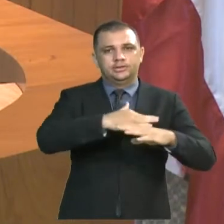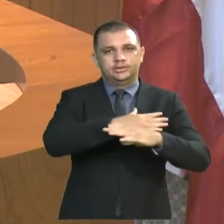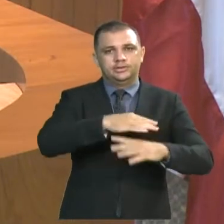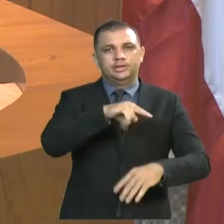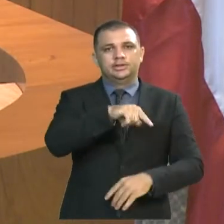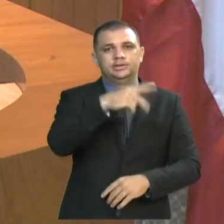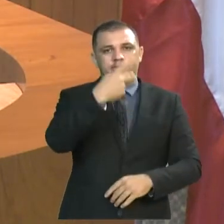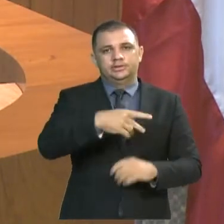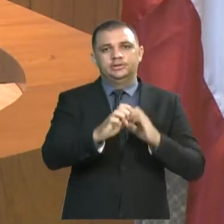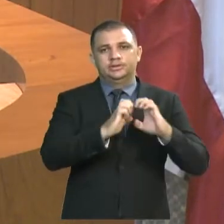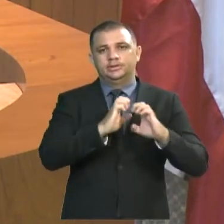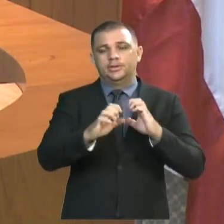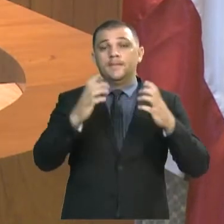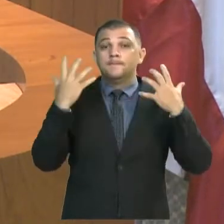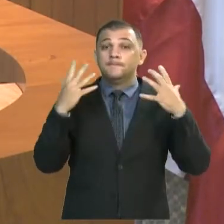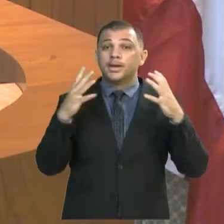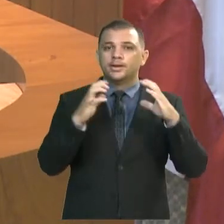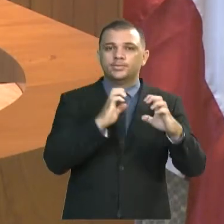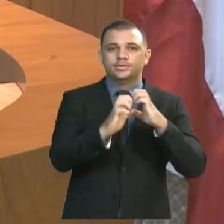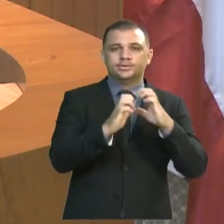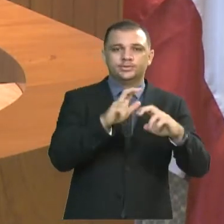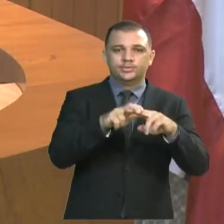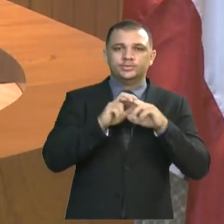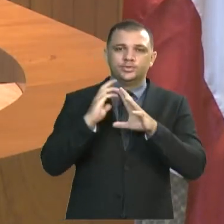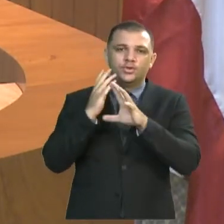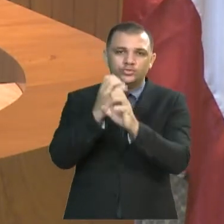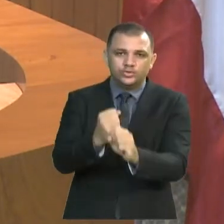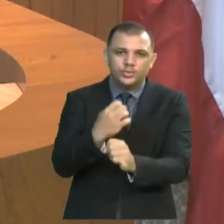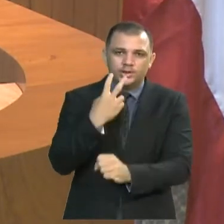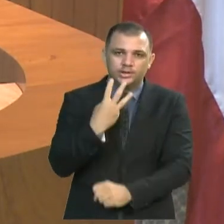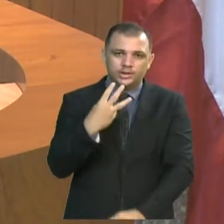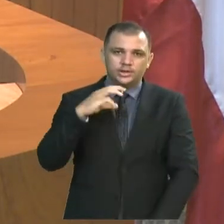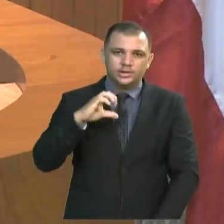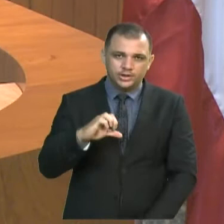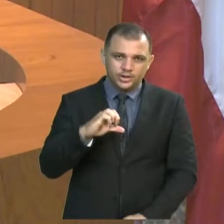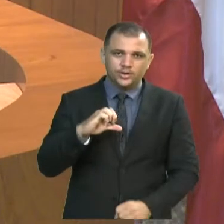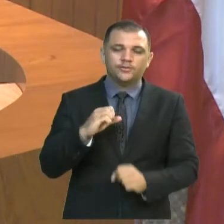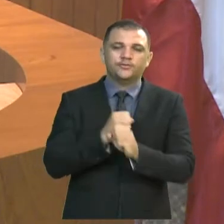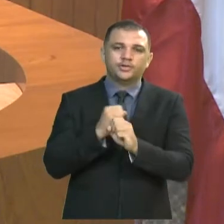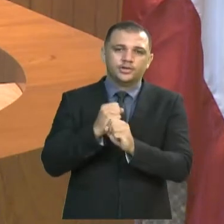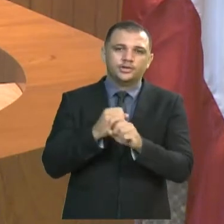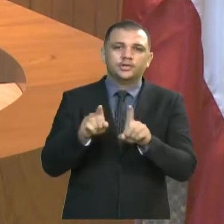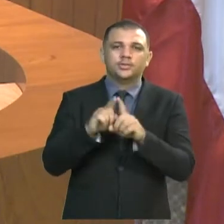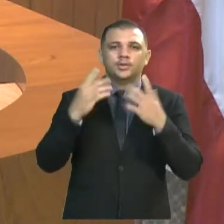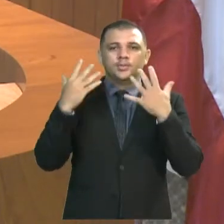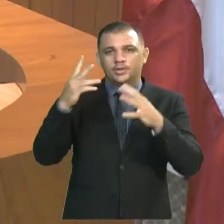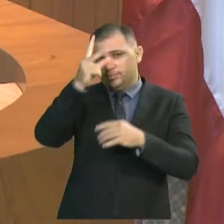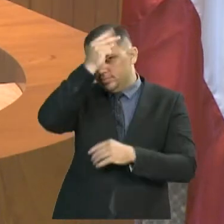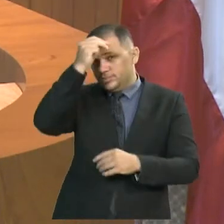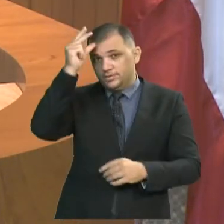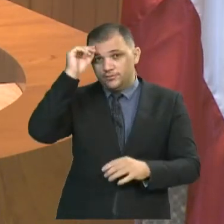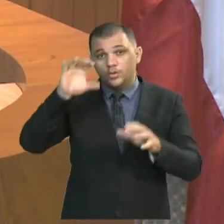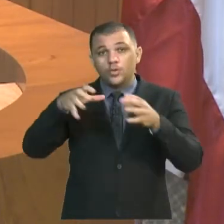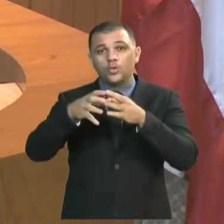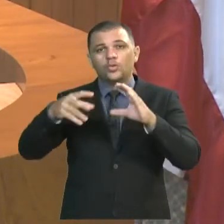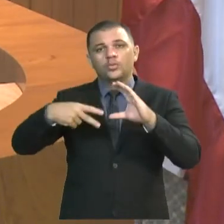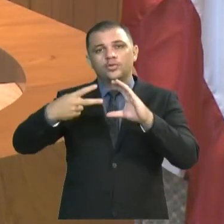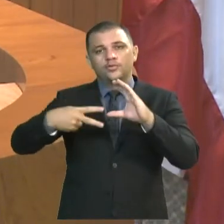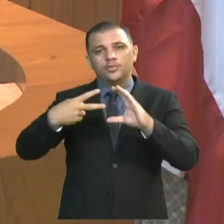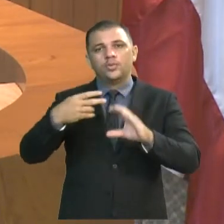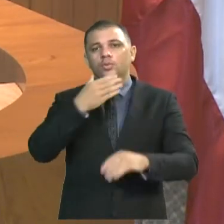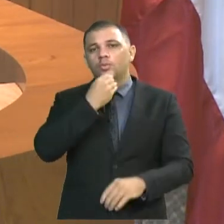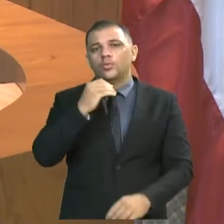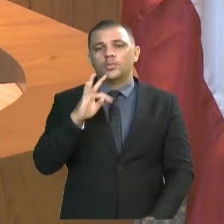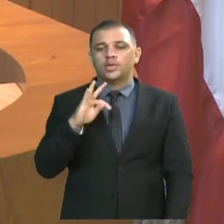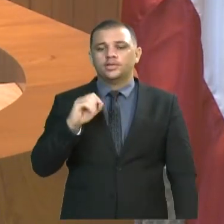do Estreito. Parabéns, Estreito, pelos seus 39 anos, parabéns ao prefeito, parabéns à Câmara de Vereadores, ao Tavani, todos os vereadores ali,